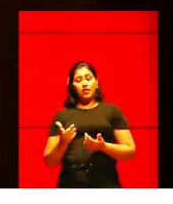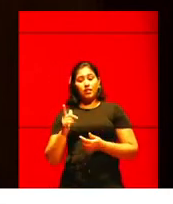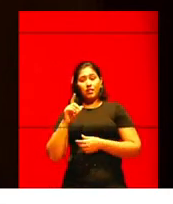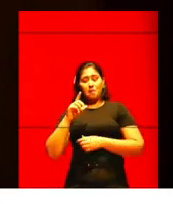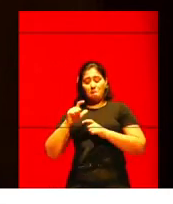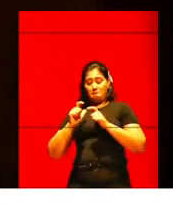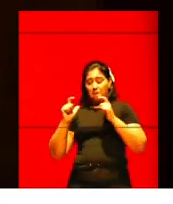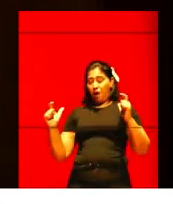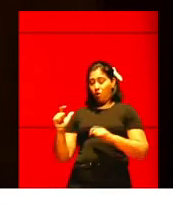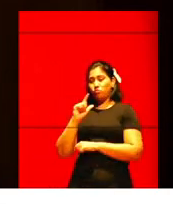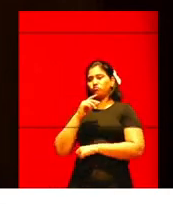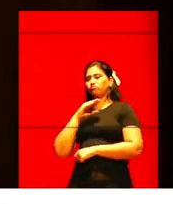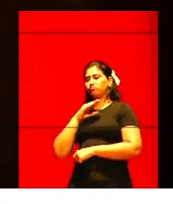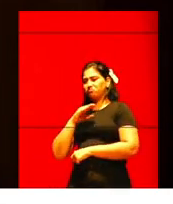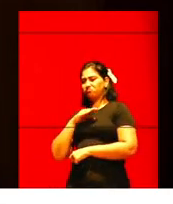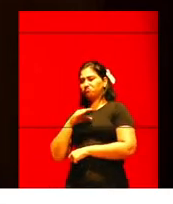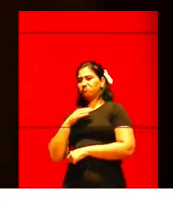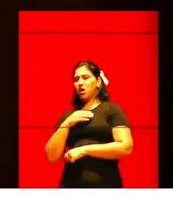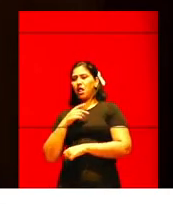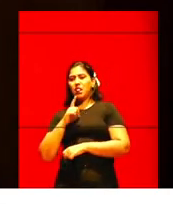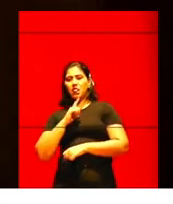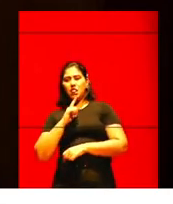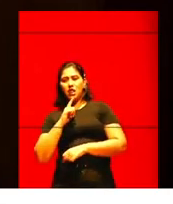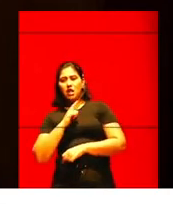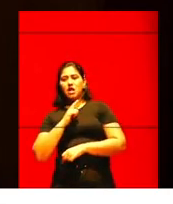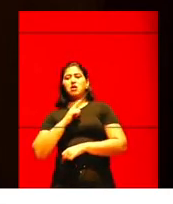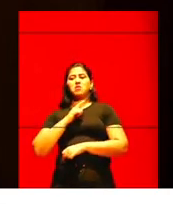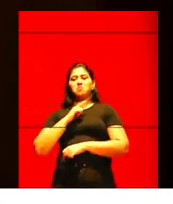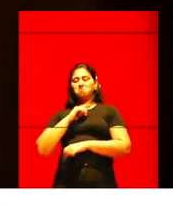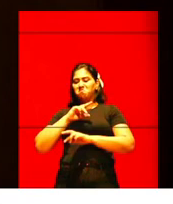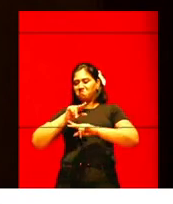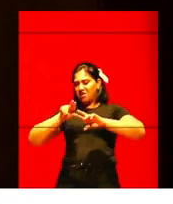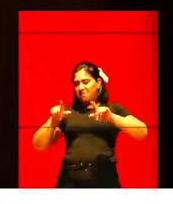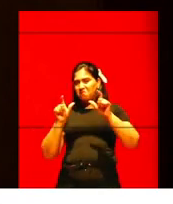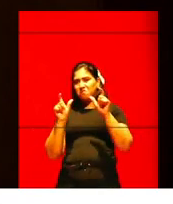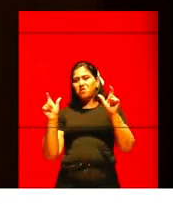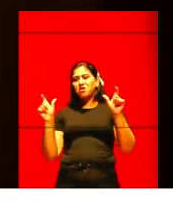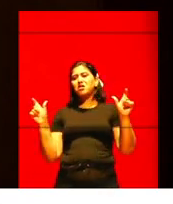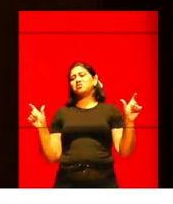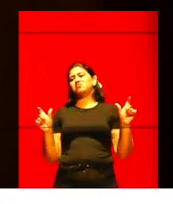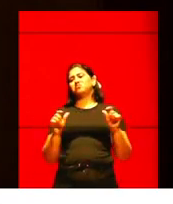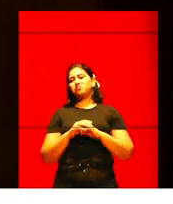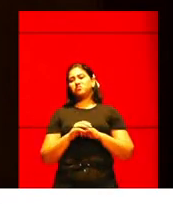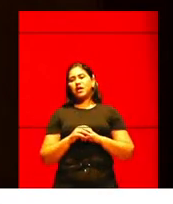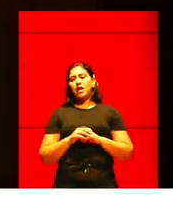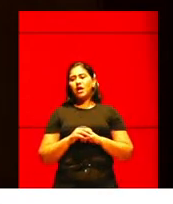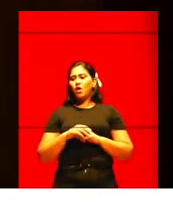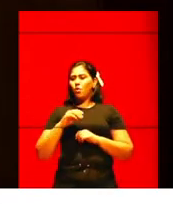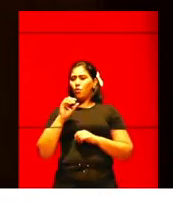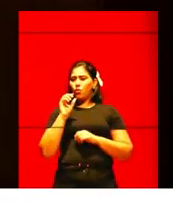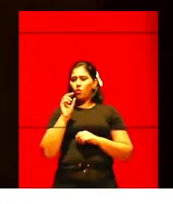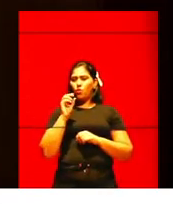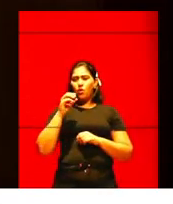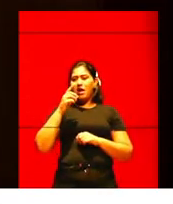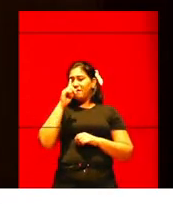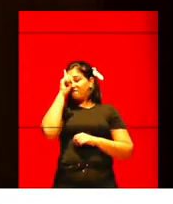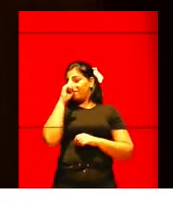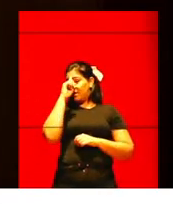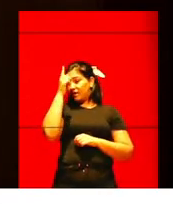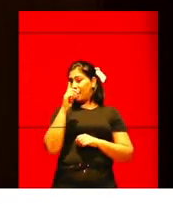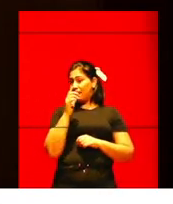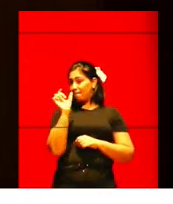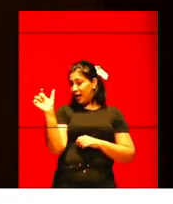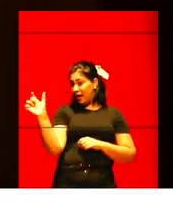língua portuguesa. Ele é maior neologista. O que é um neologista? Inventa